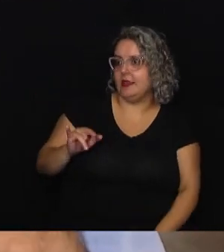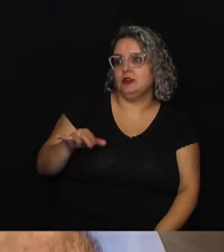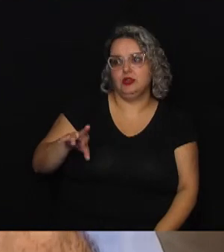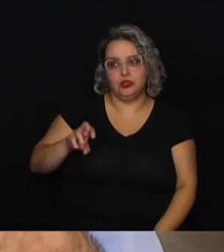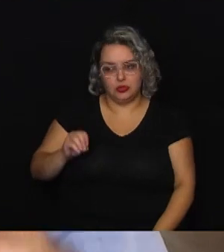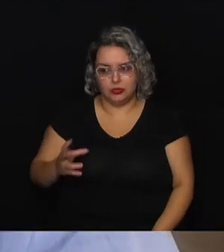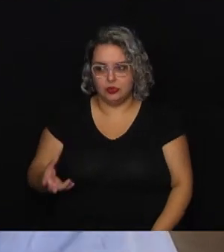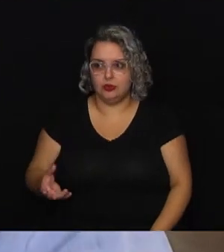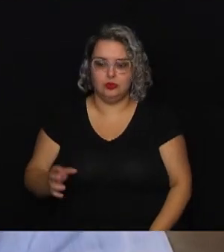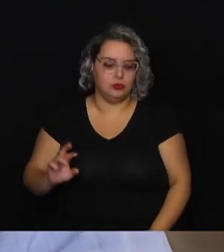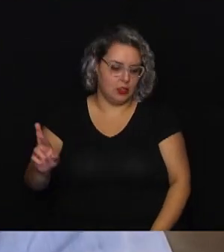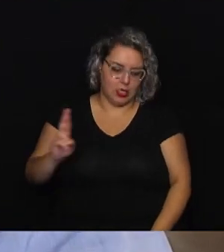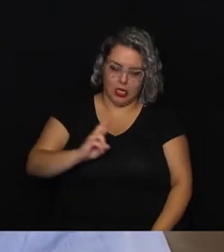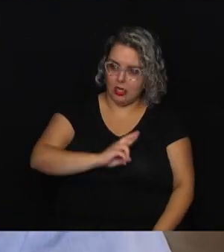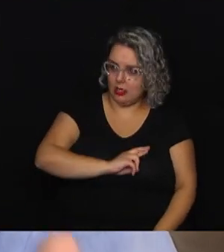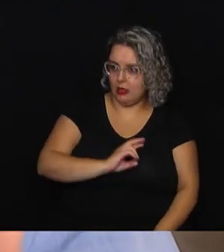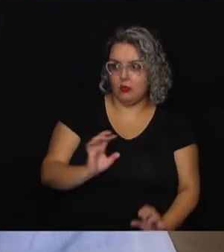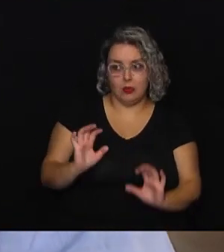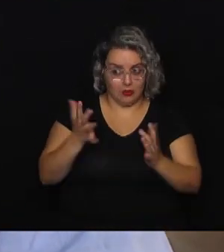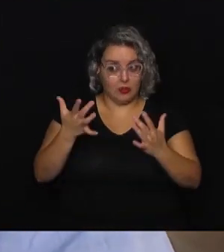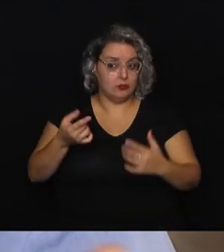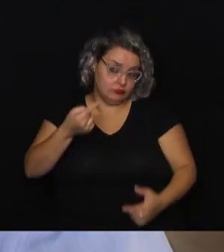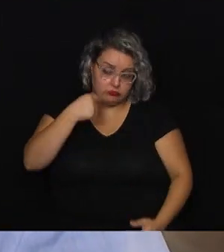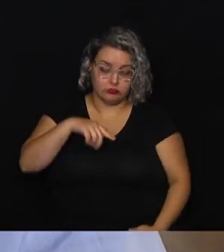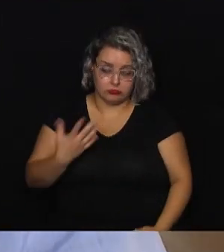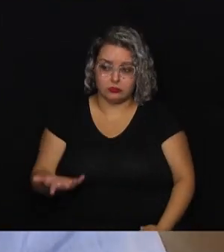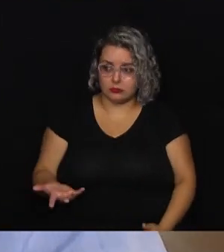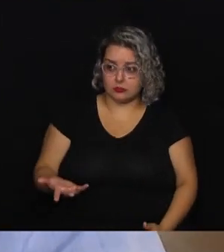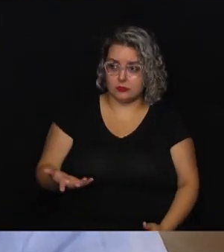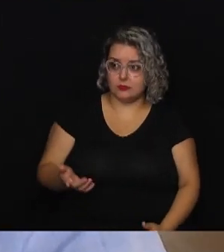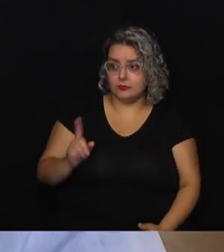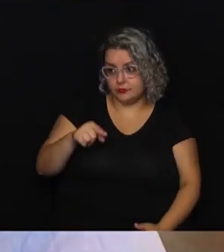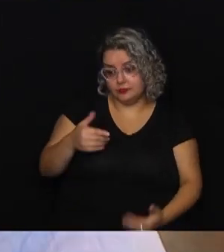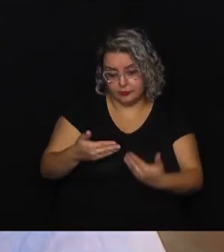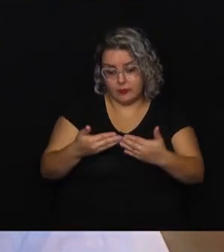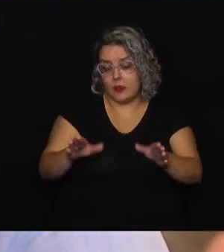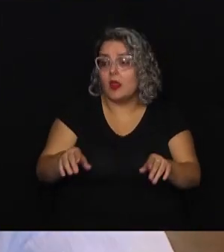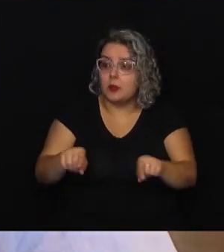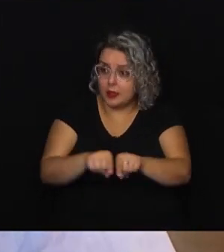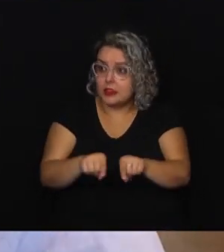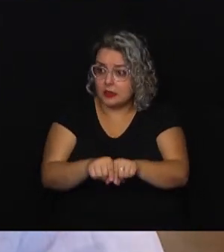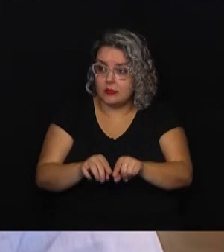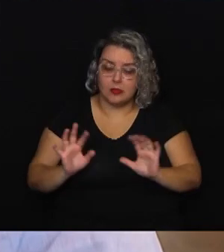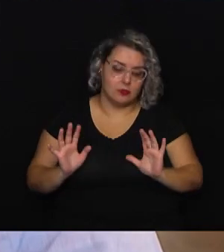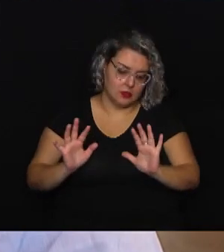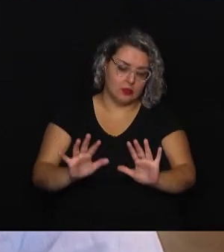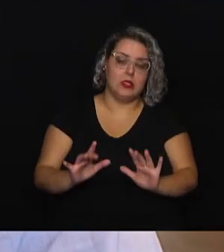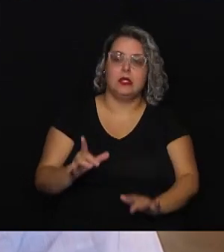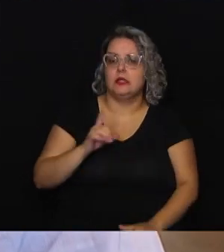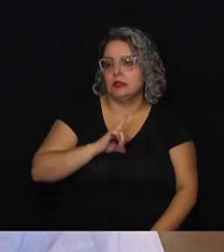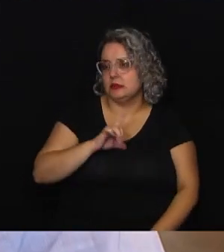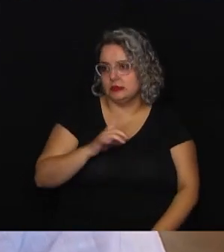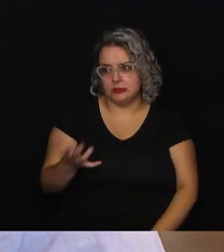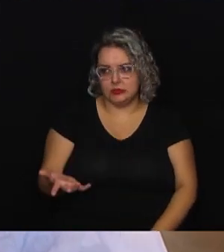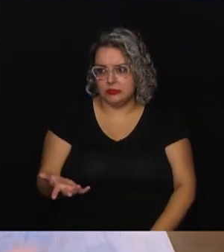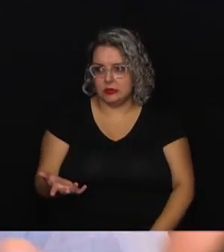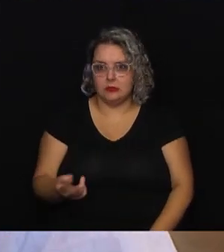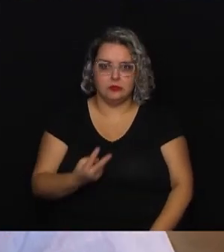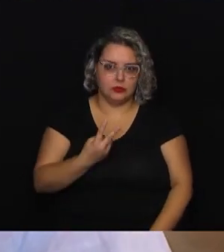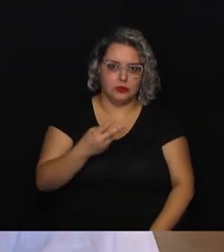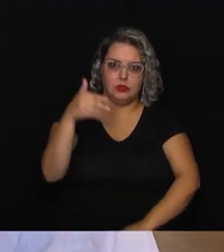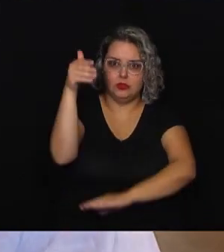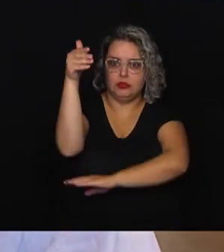religiosos, eventos nesse perfil que acabam também tendo ocupações. Nós temos 2 hotéis